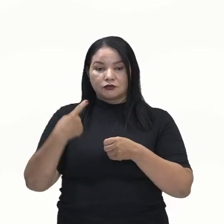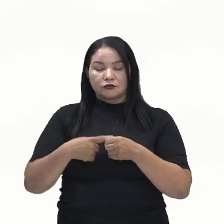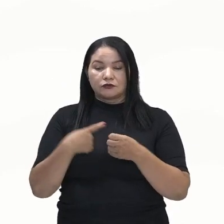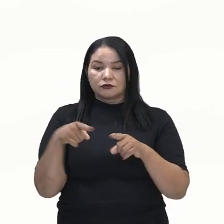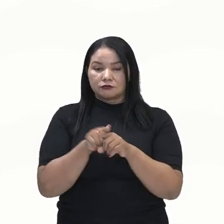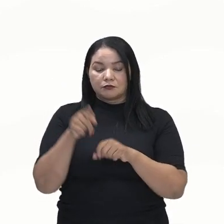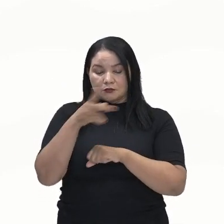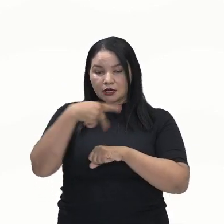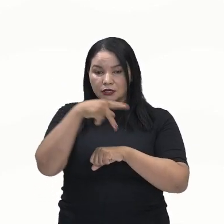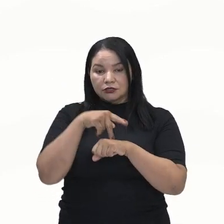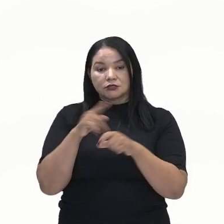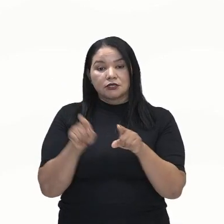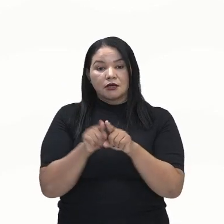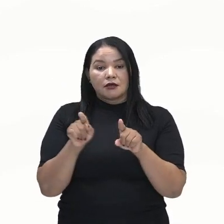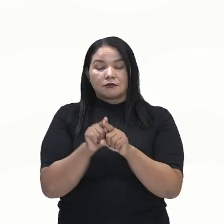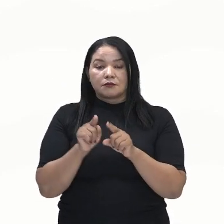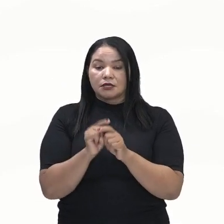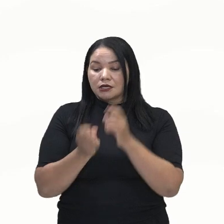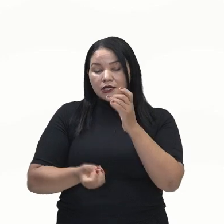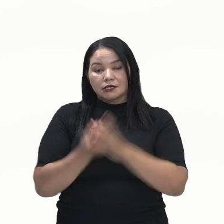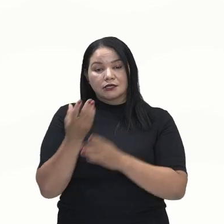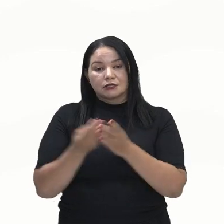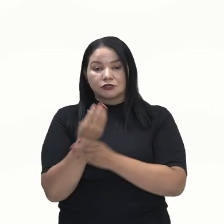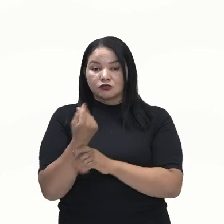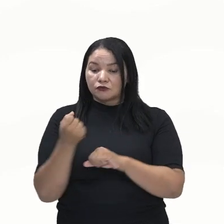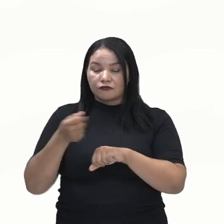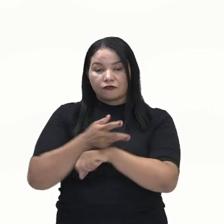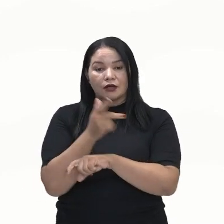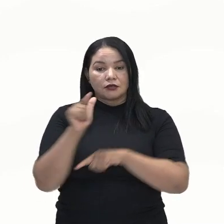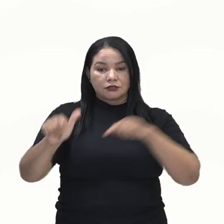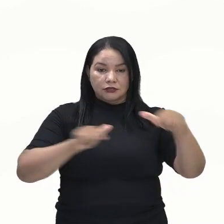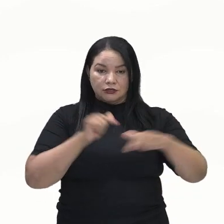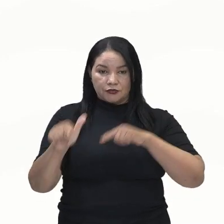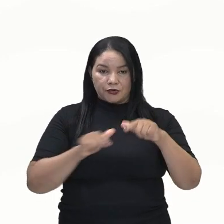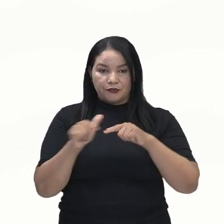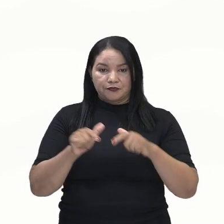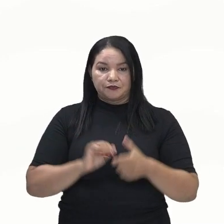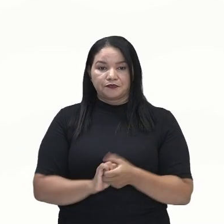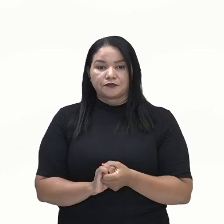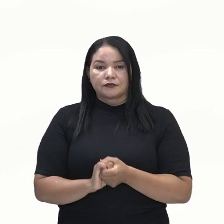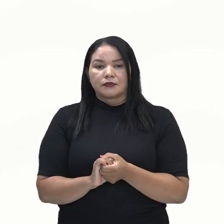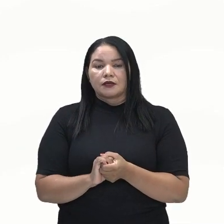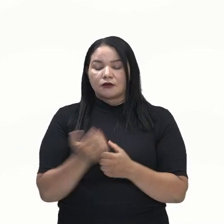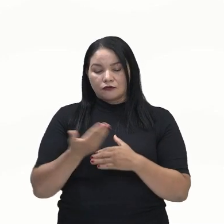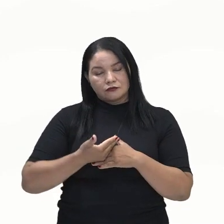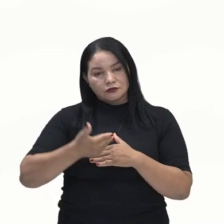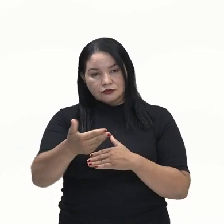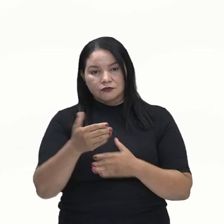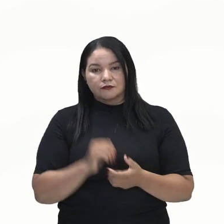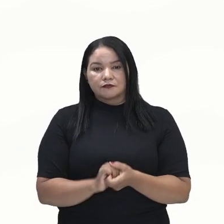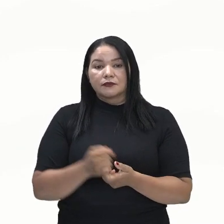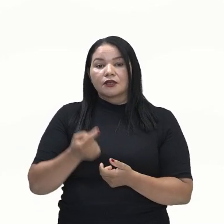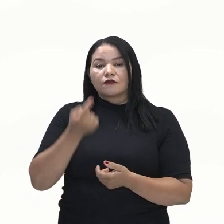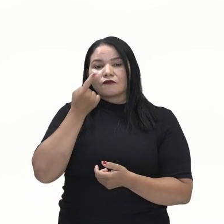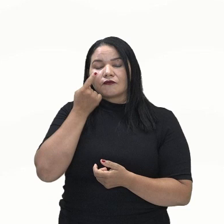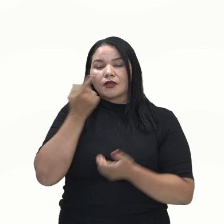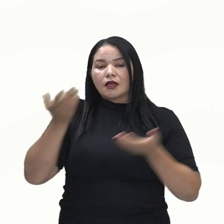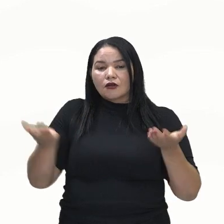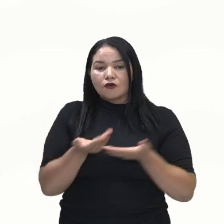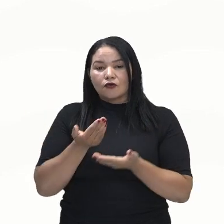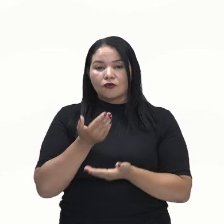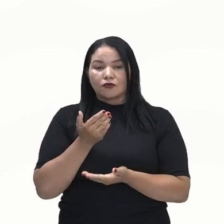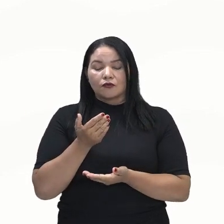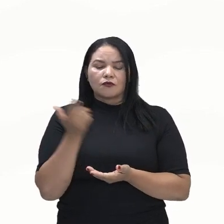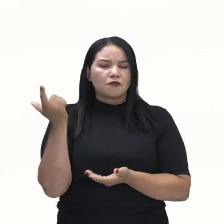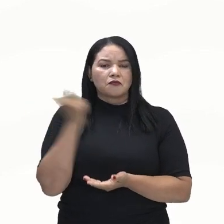e também na geração de empregos, certo? Continuando, vamos observar como é que acontece esse processo